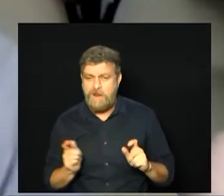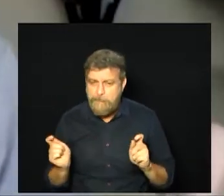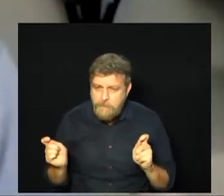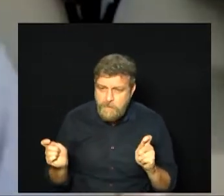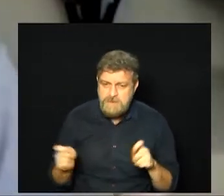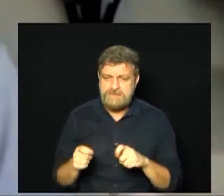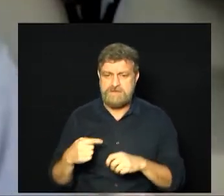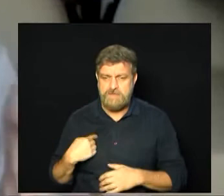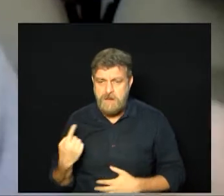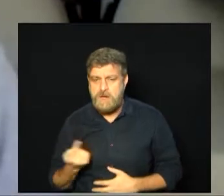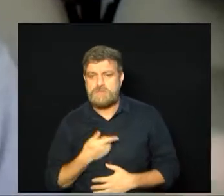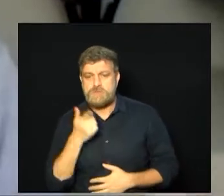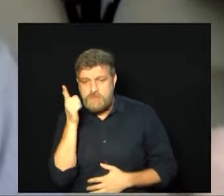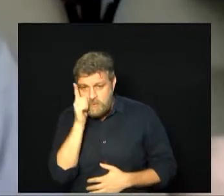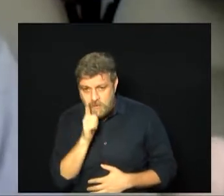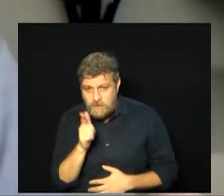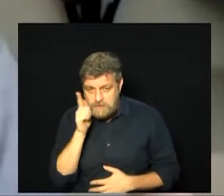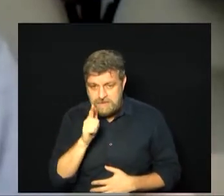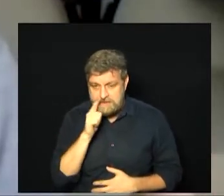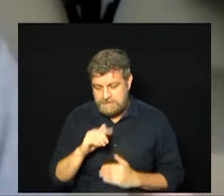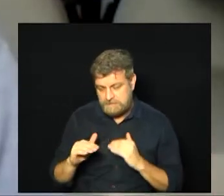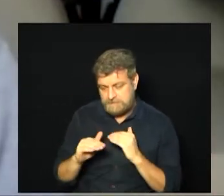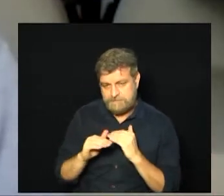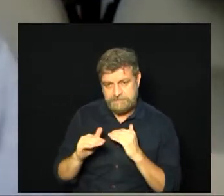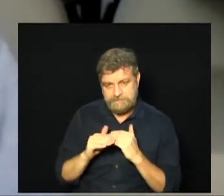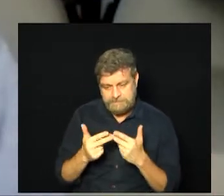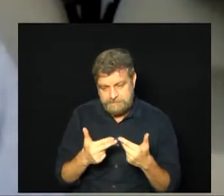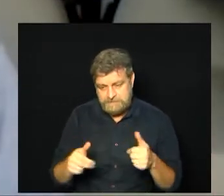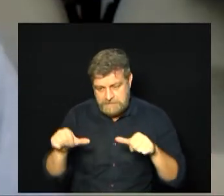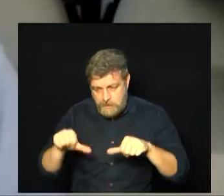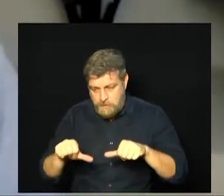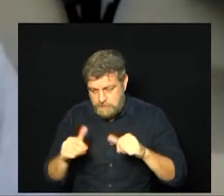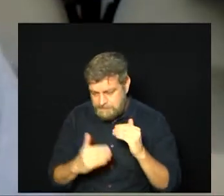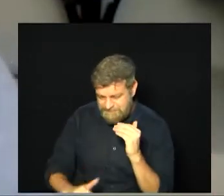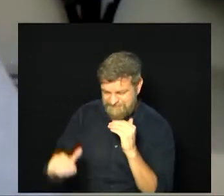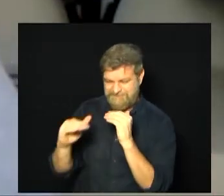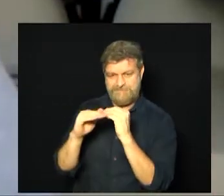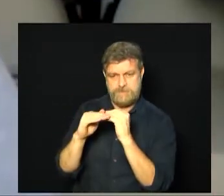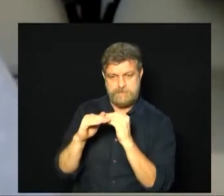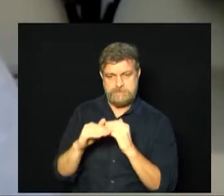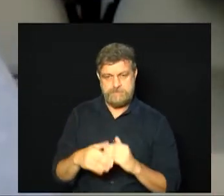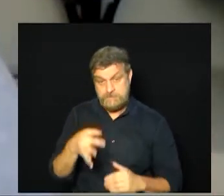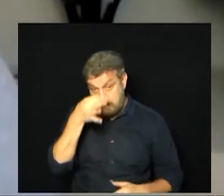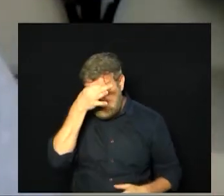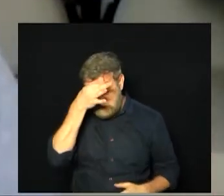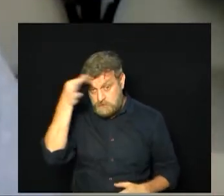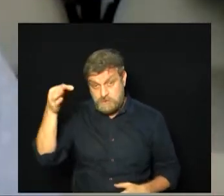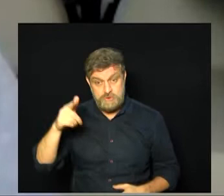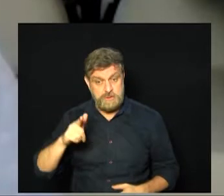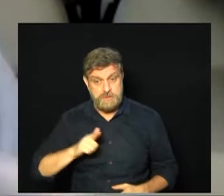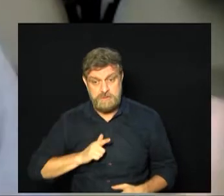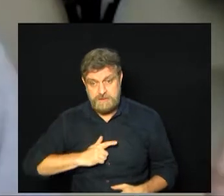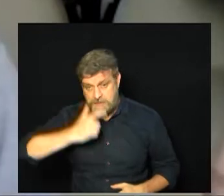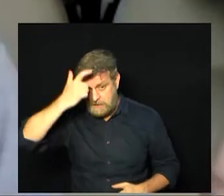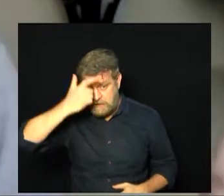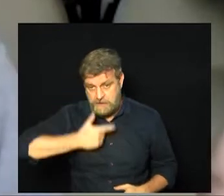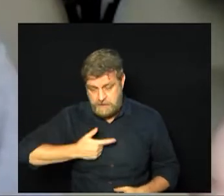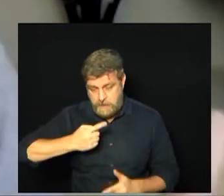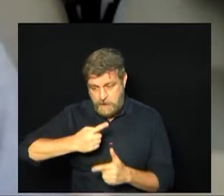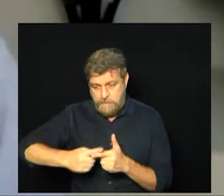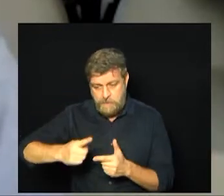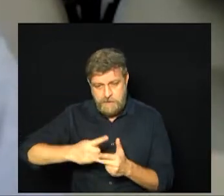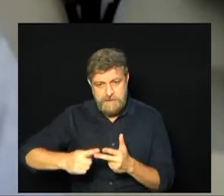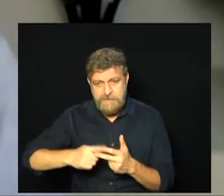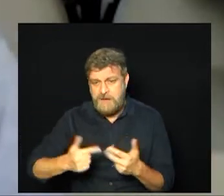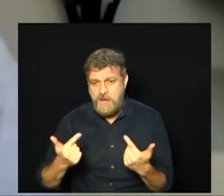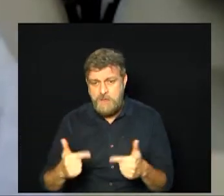a gente conseguir equilibrar as coisas. Eu tenho a sorte, eu não tenho problema, sempre que eu tenho oportunidade eu falo,